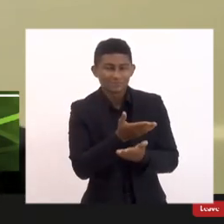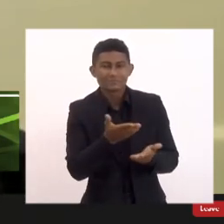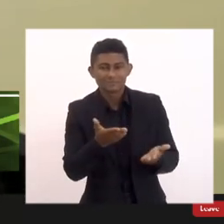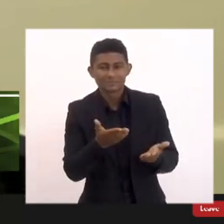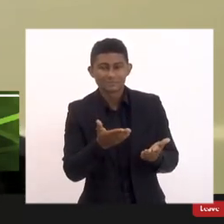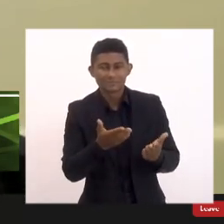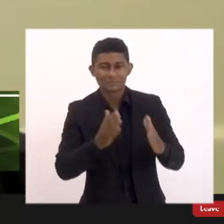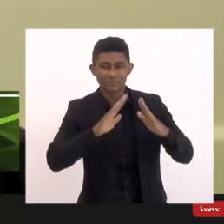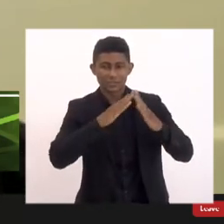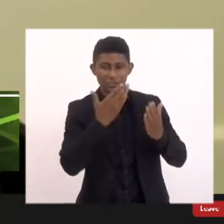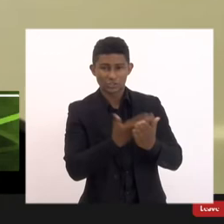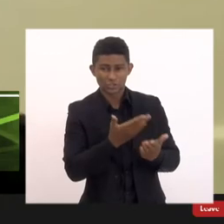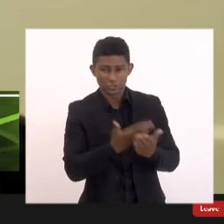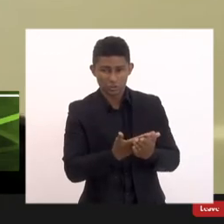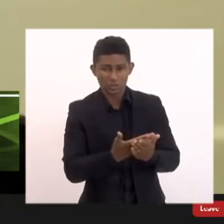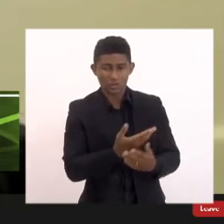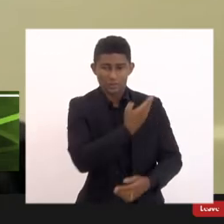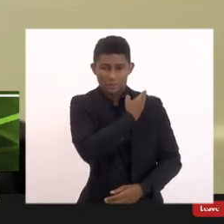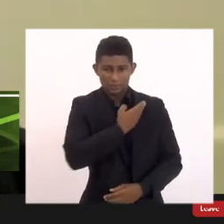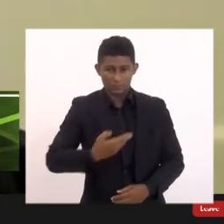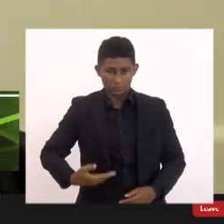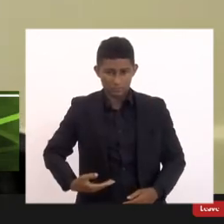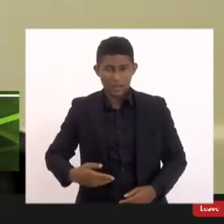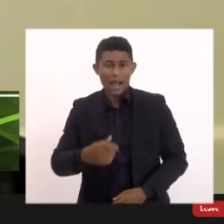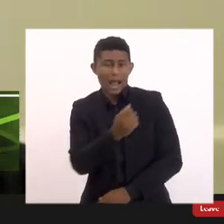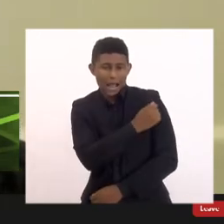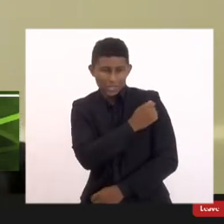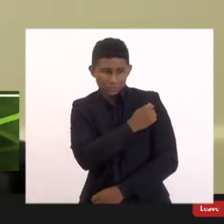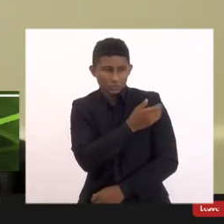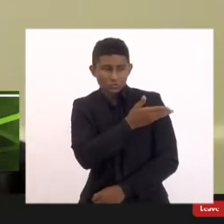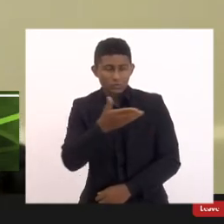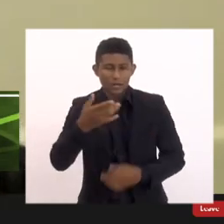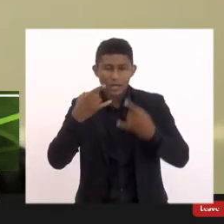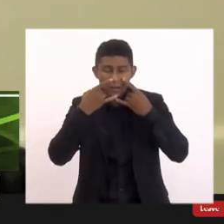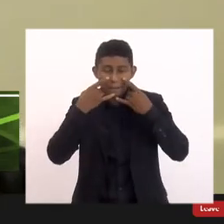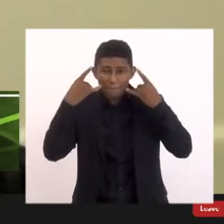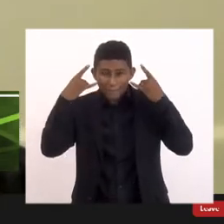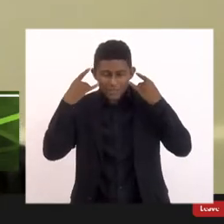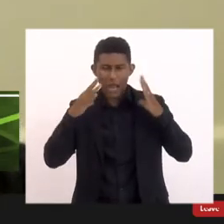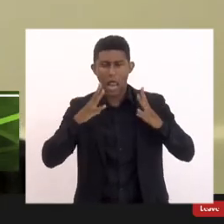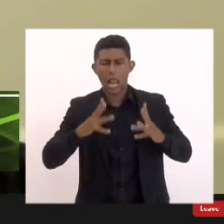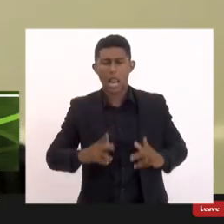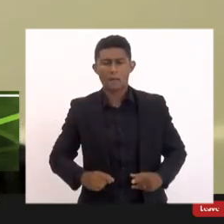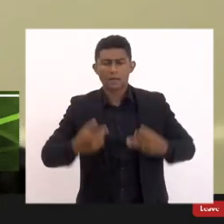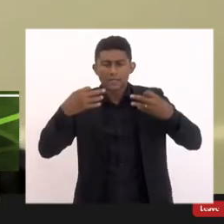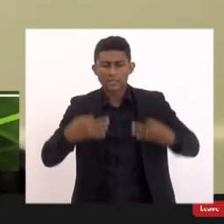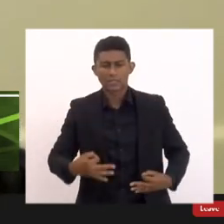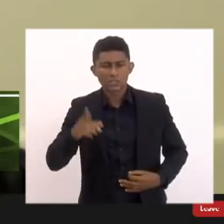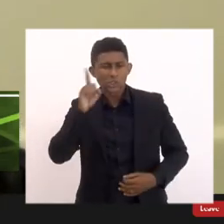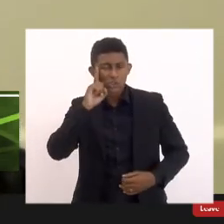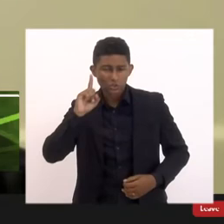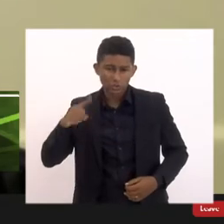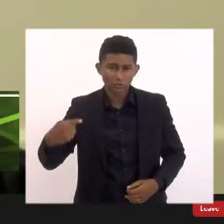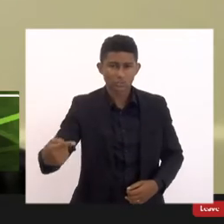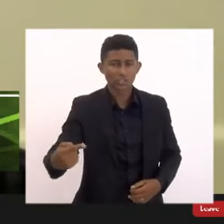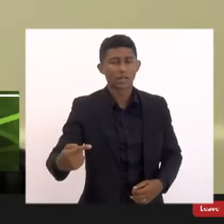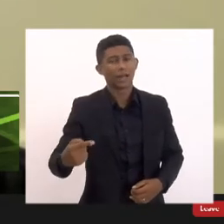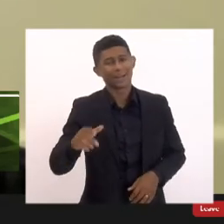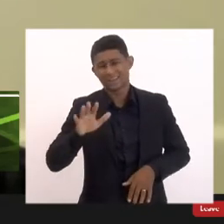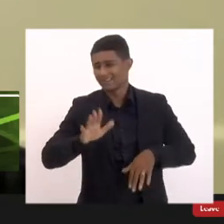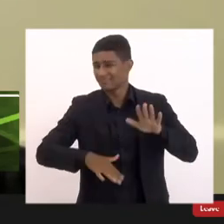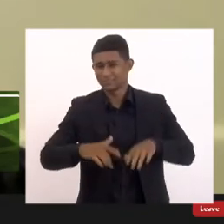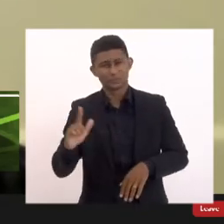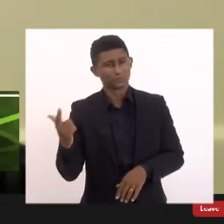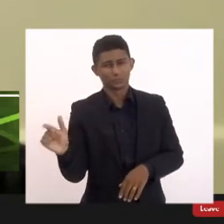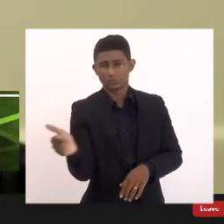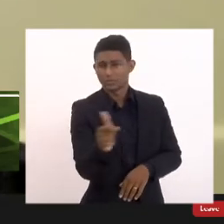máscara adequada. Aí a escola, sim, ela está se comprometendo, pelo menos está, né, na resolução que a escola vai se comprometer em fazer